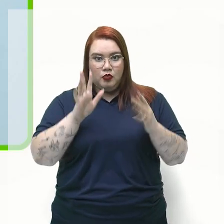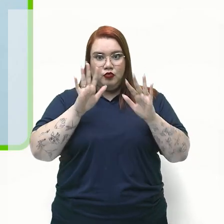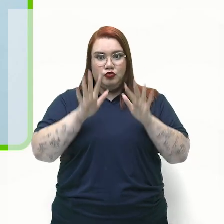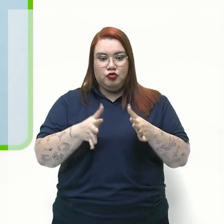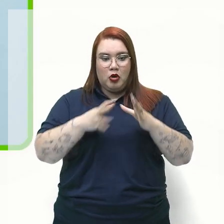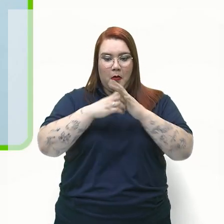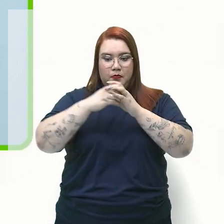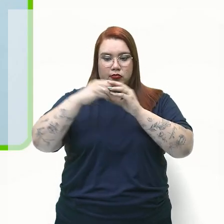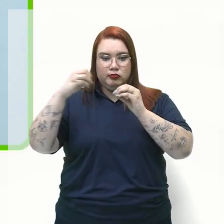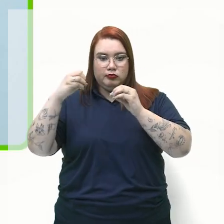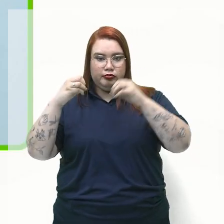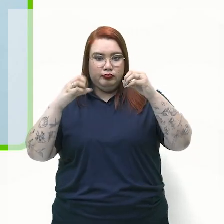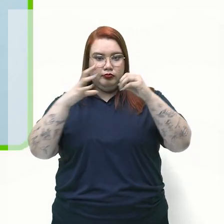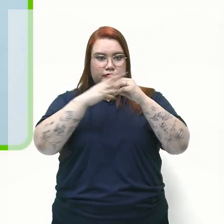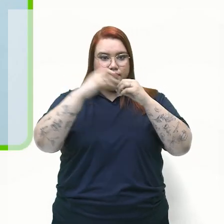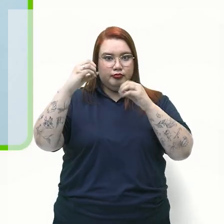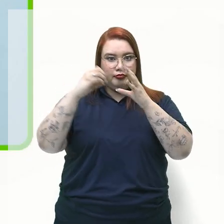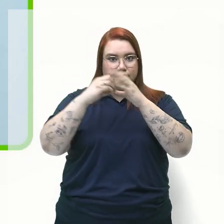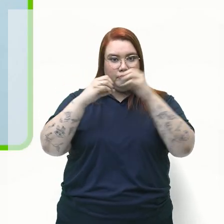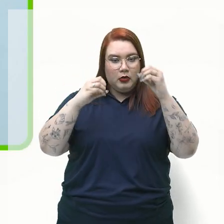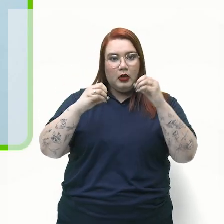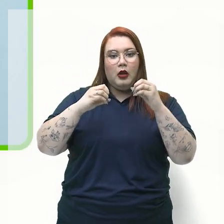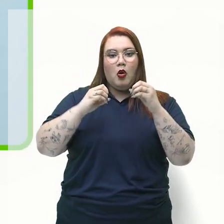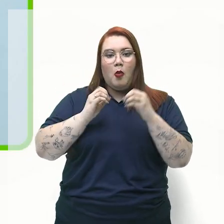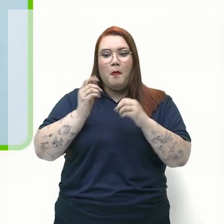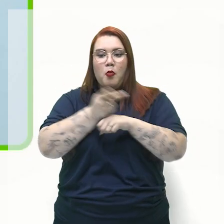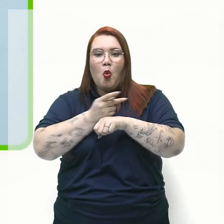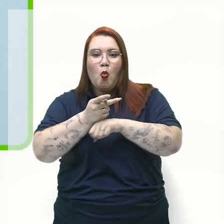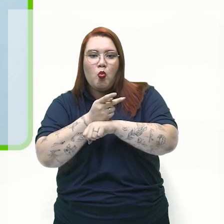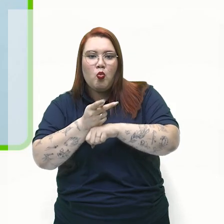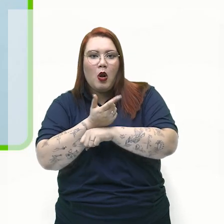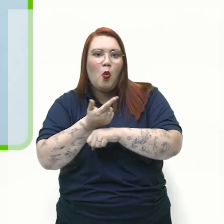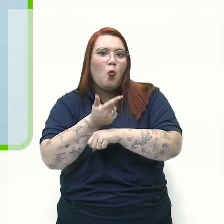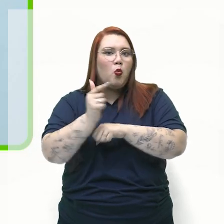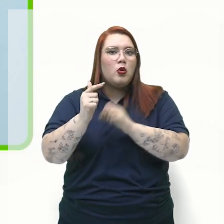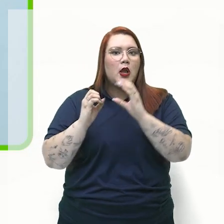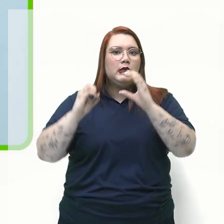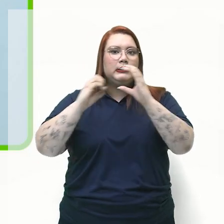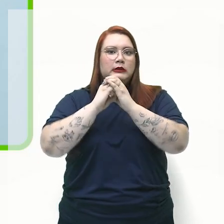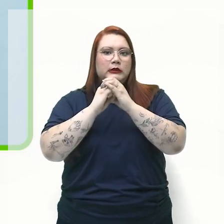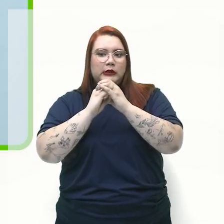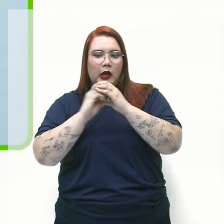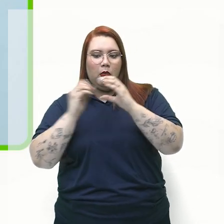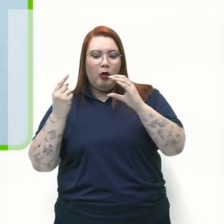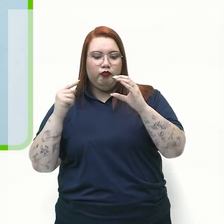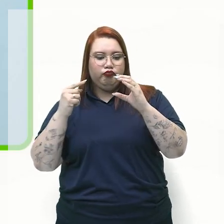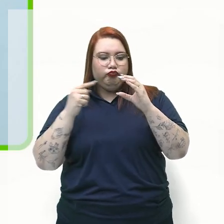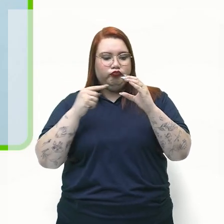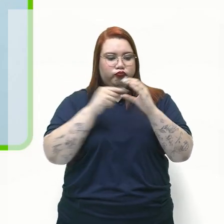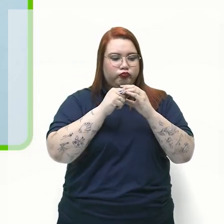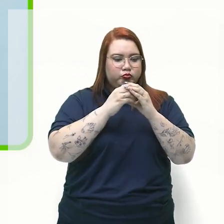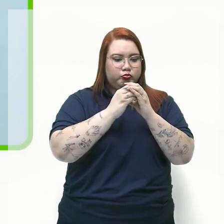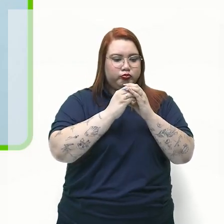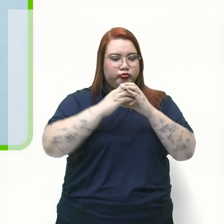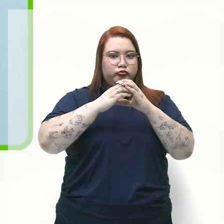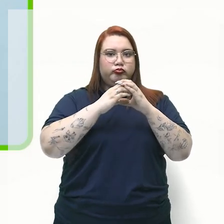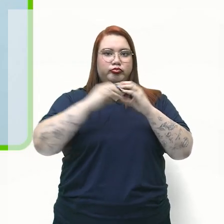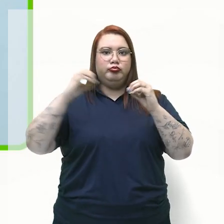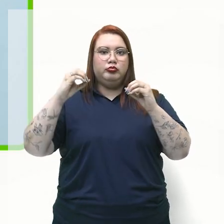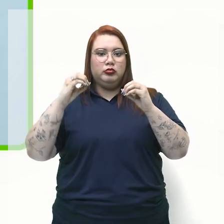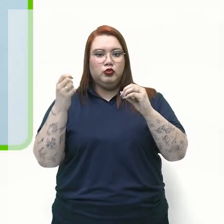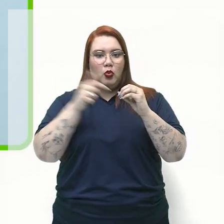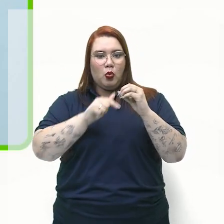direção a outras células para invadir. Então, aqui aconteceu o processo de reprodução, e aí ele sai com